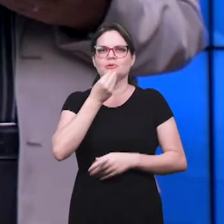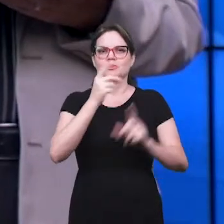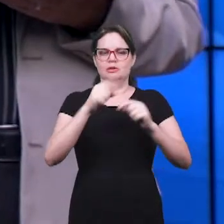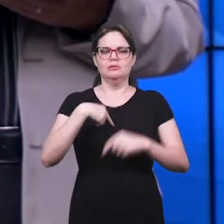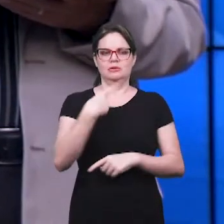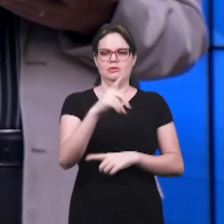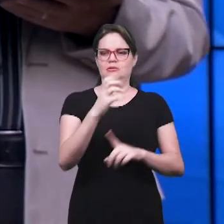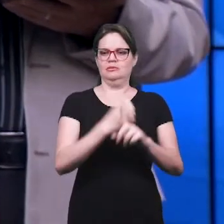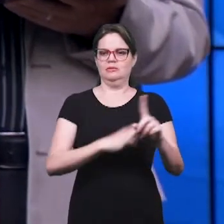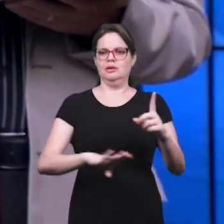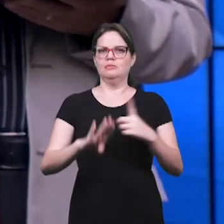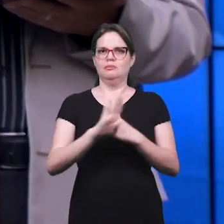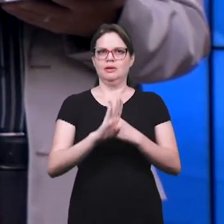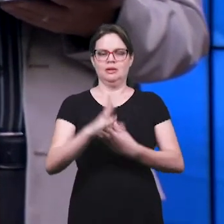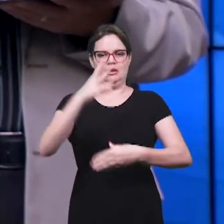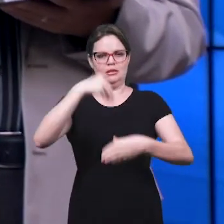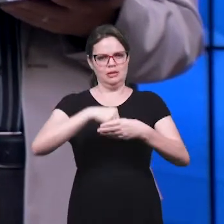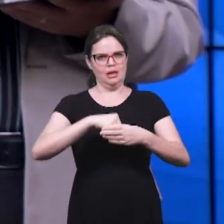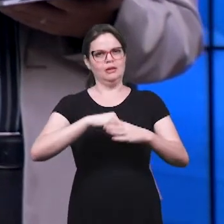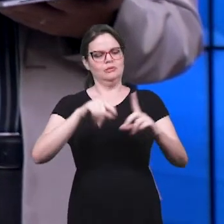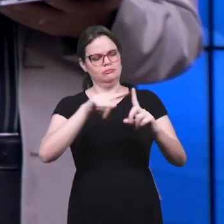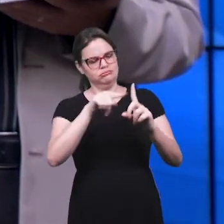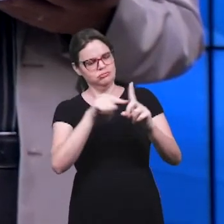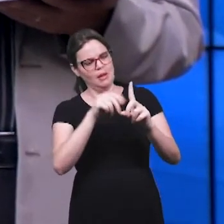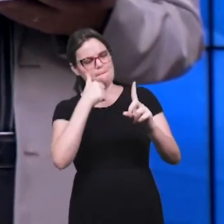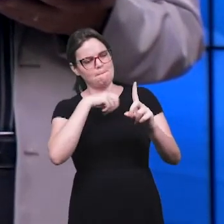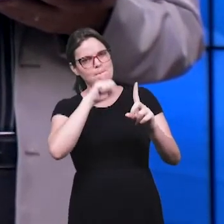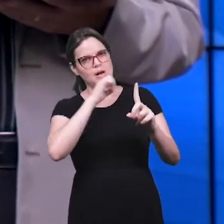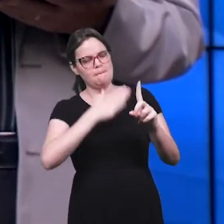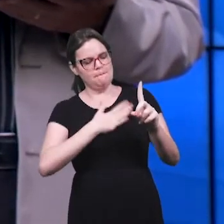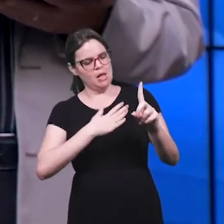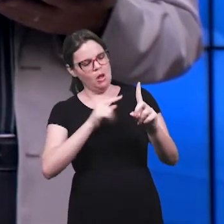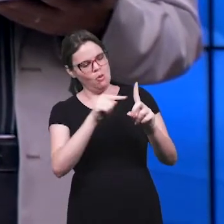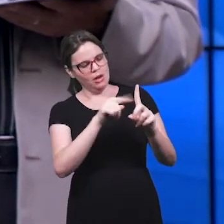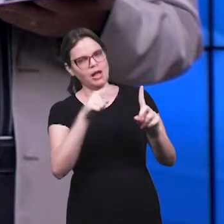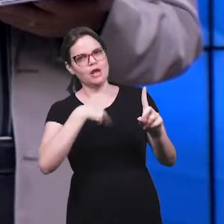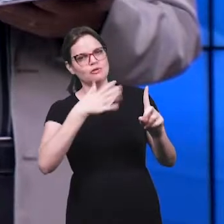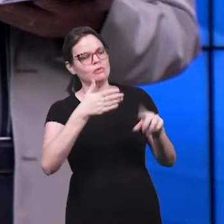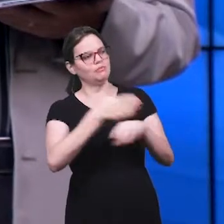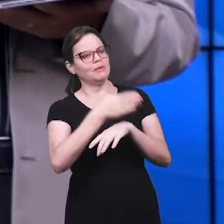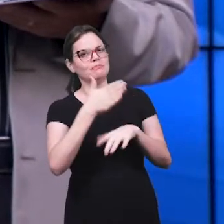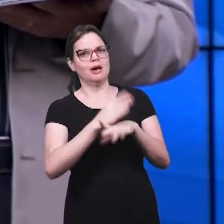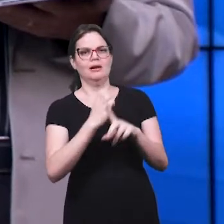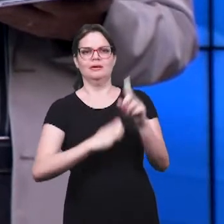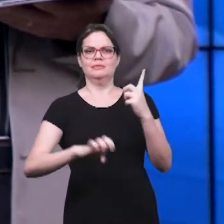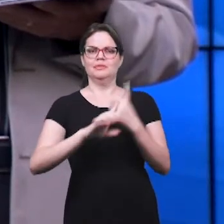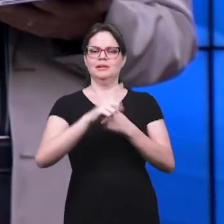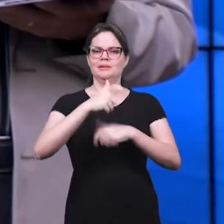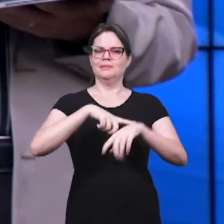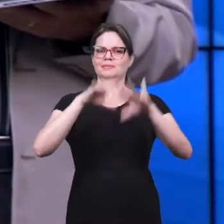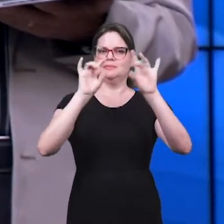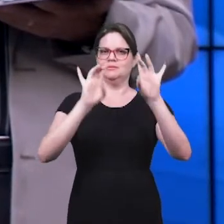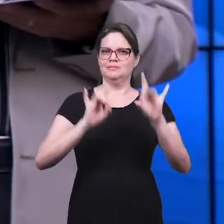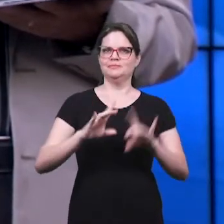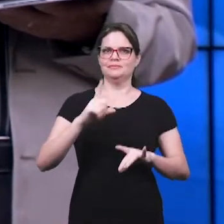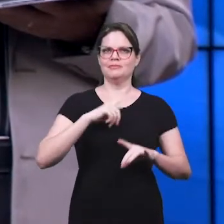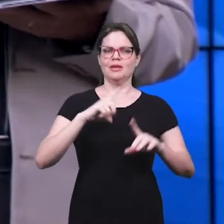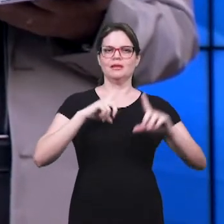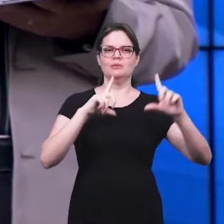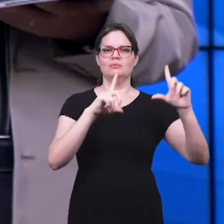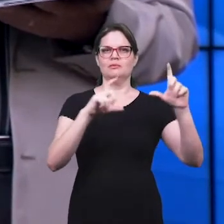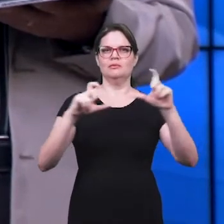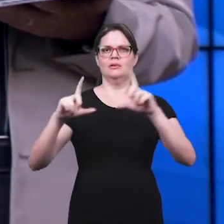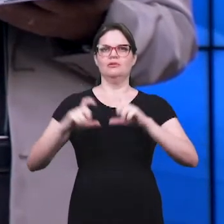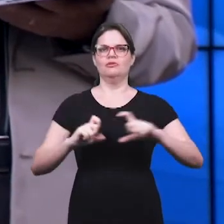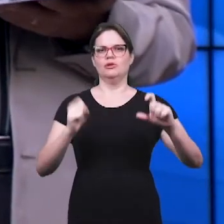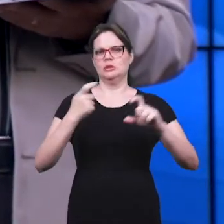frequentar a escola bíblica dominical no ventre da minha mãe. Então, isso é um momento muito especial, muito especial. Tem até uma foto, inclusive,